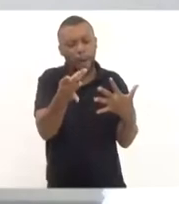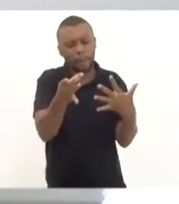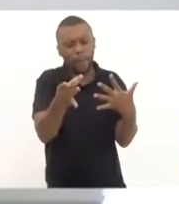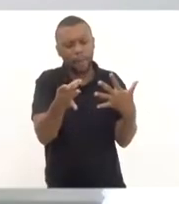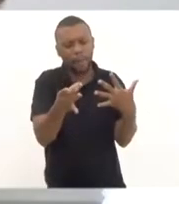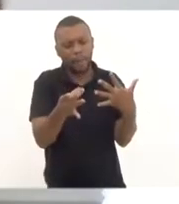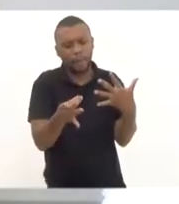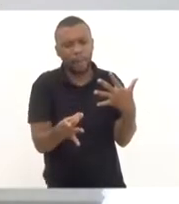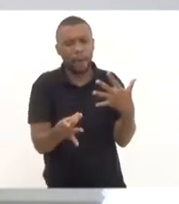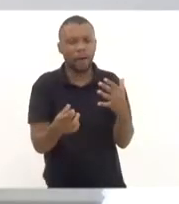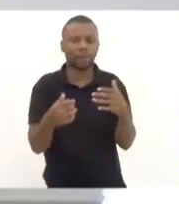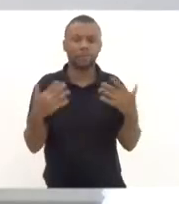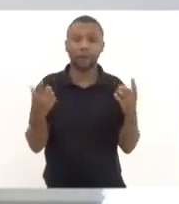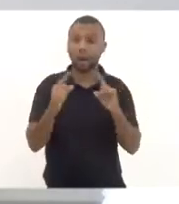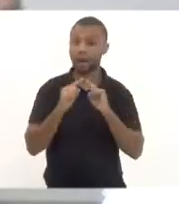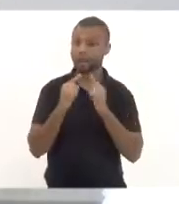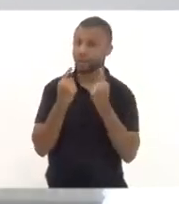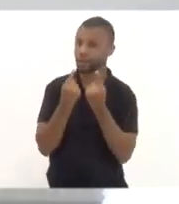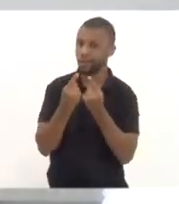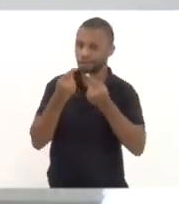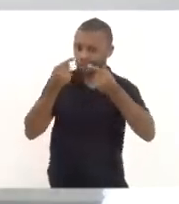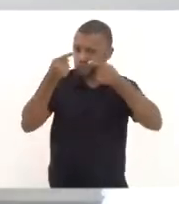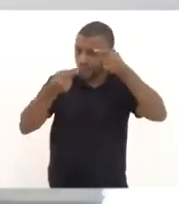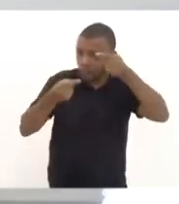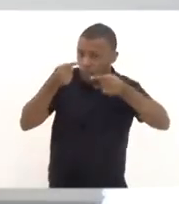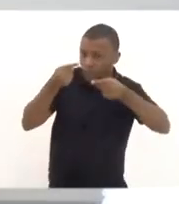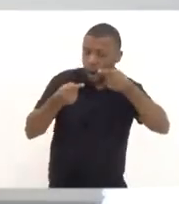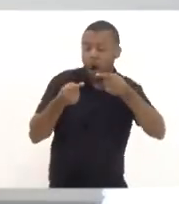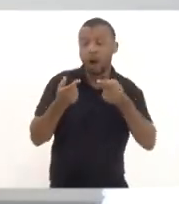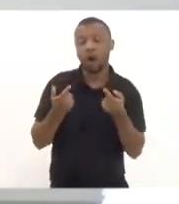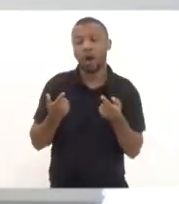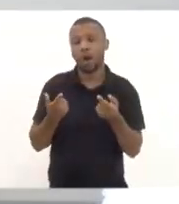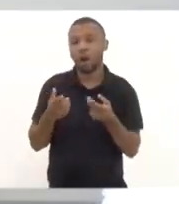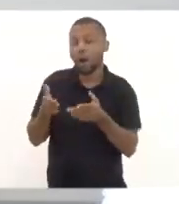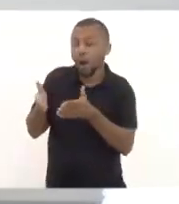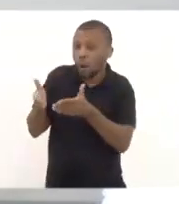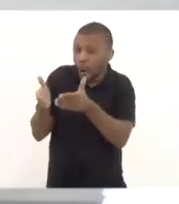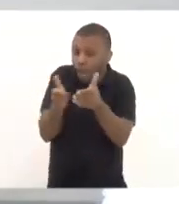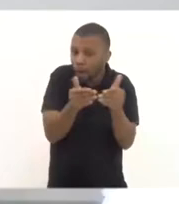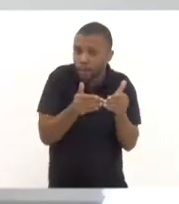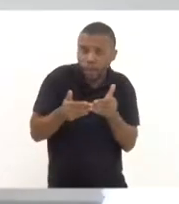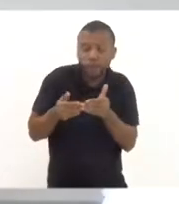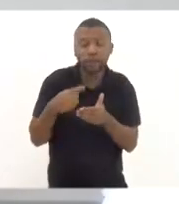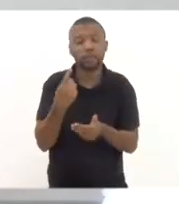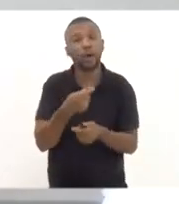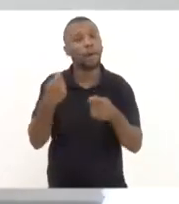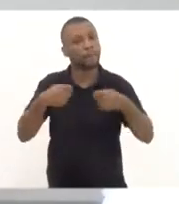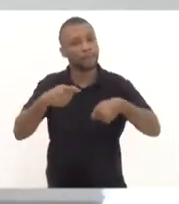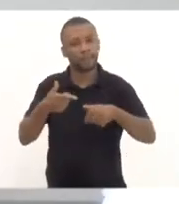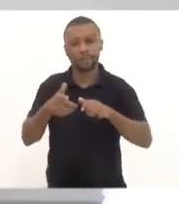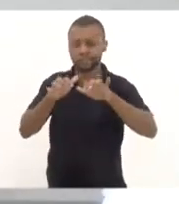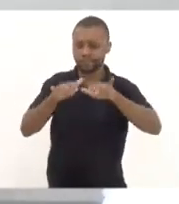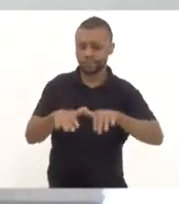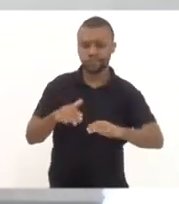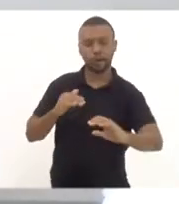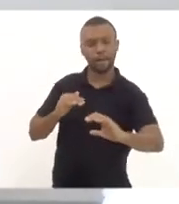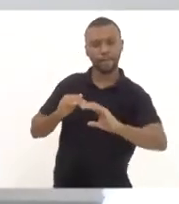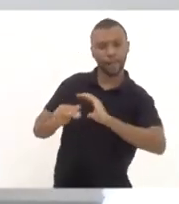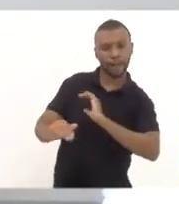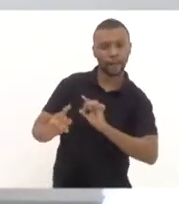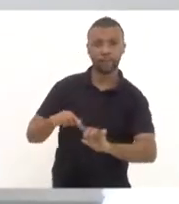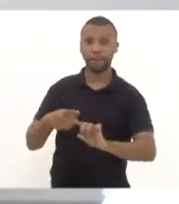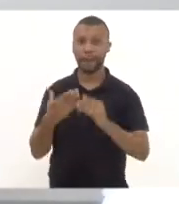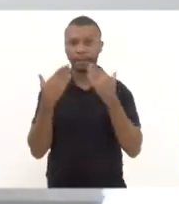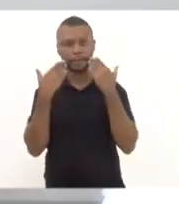Às oito dias que terão que existiu os requerimentos que deverão ser apresentados enviados ou